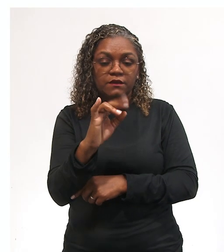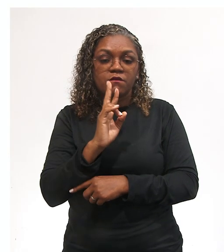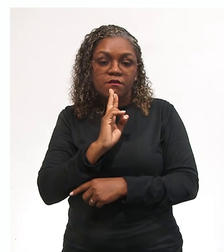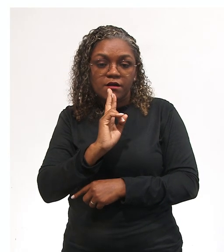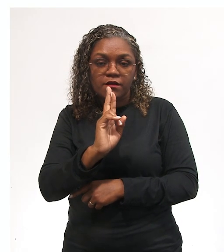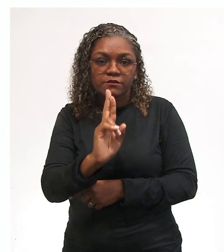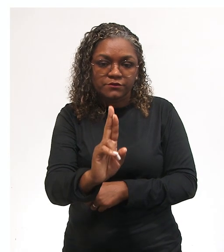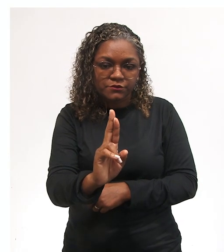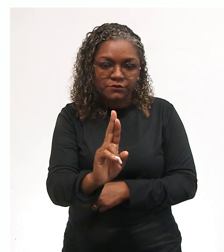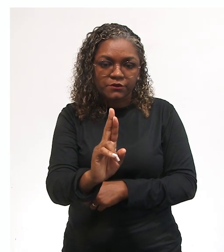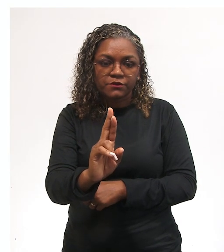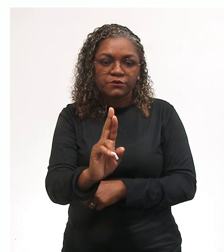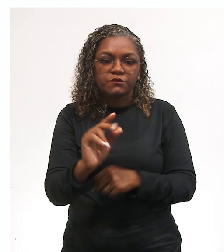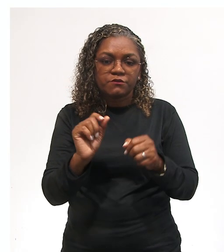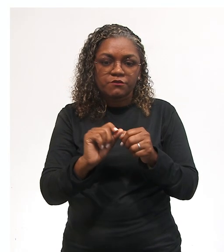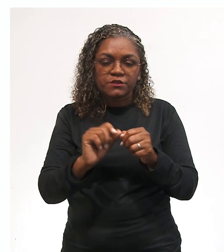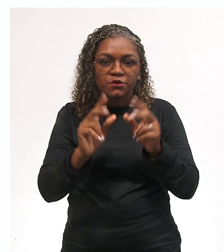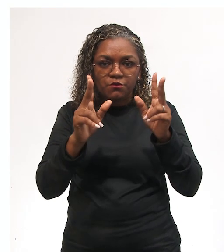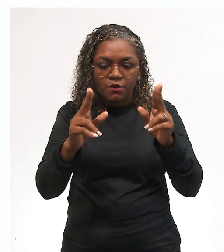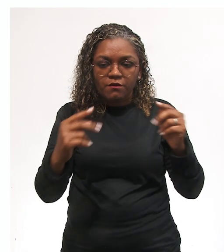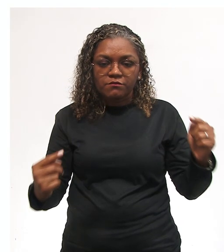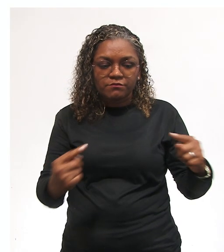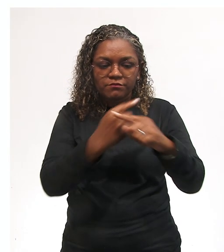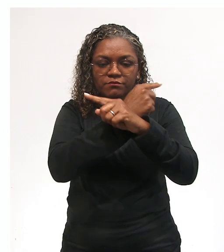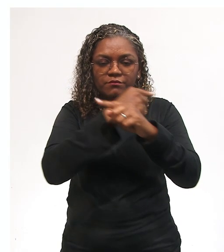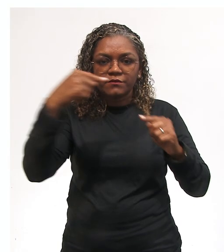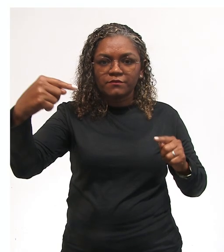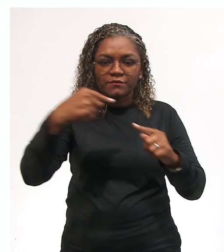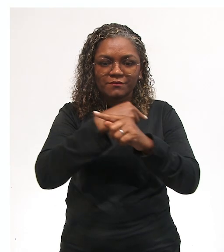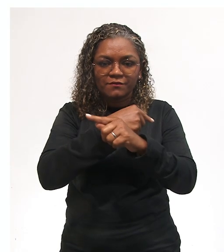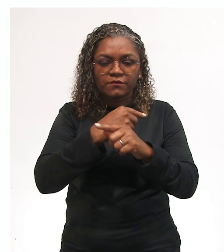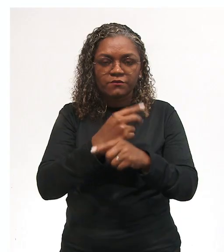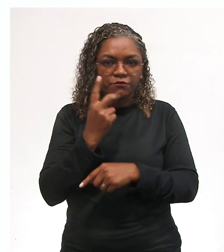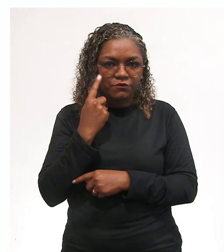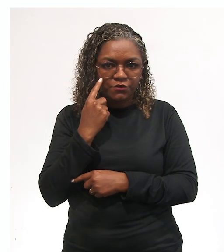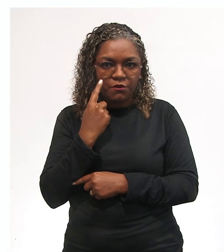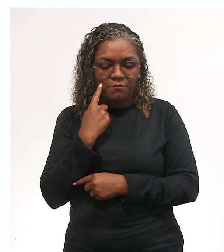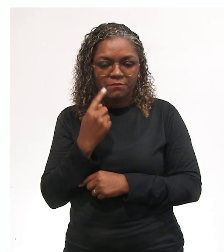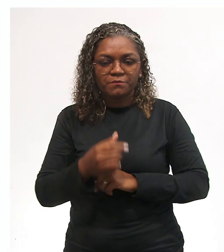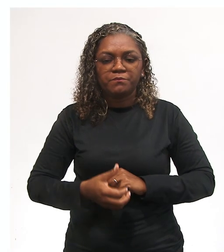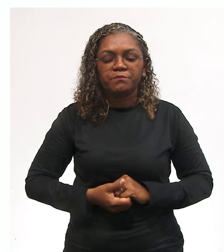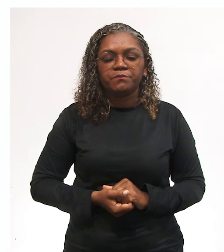quando eu faço o mesmo com o outro extremo, vai dar igual. Então, nós temos aqui